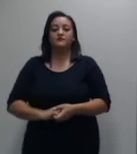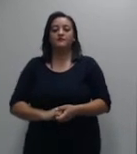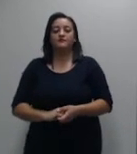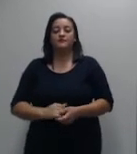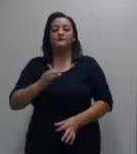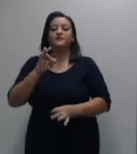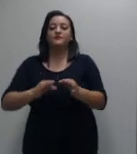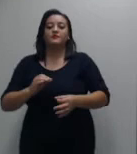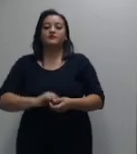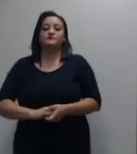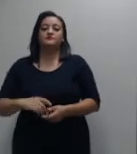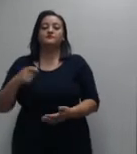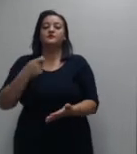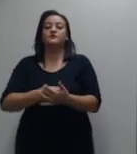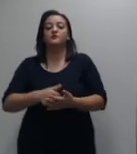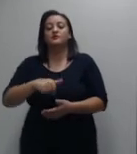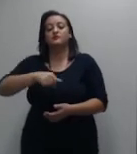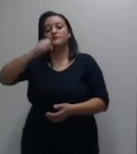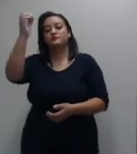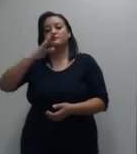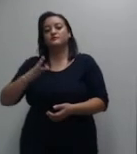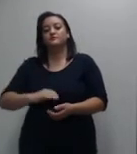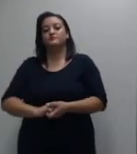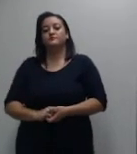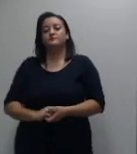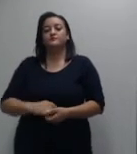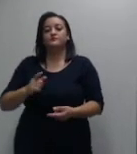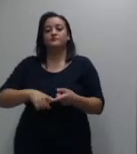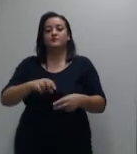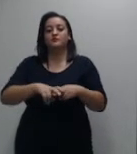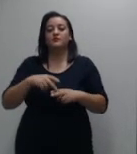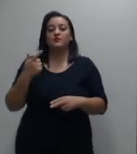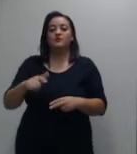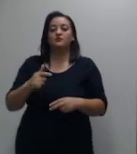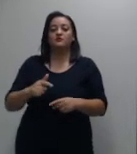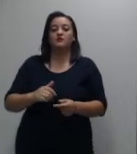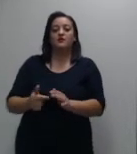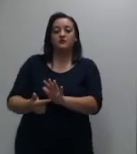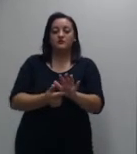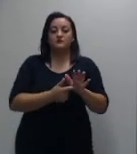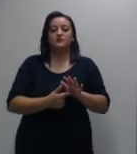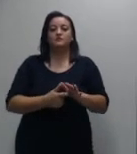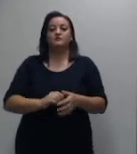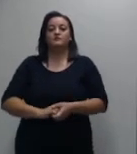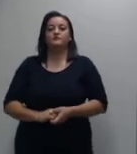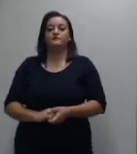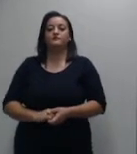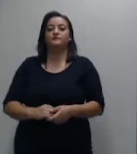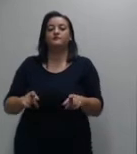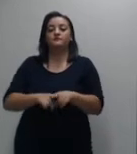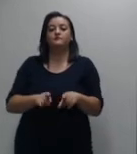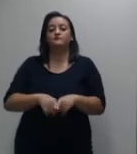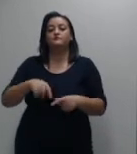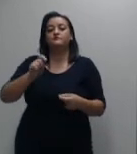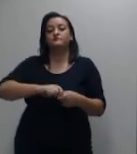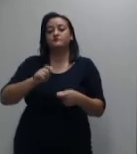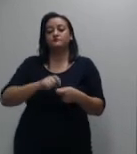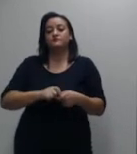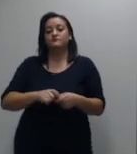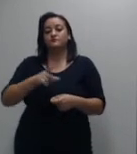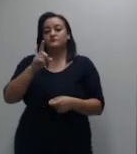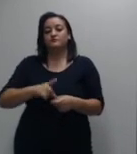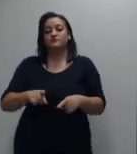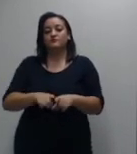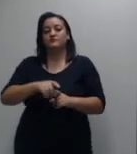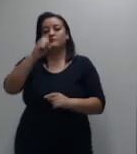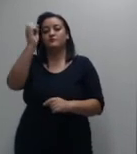executado no Brasil portanto não havendo um reflexo do ato decisório RN só ser produzido direta ou indiretamente o